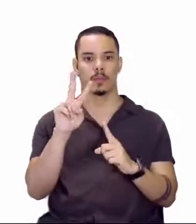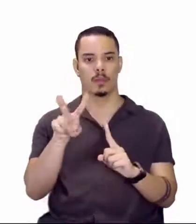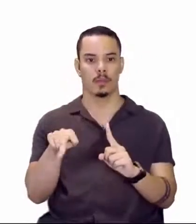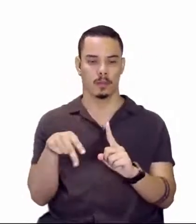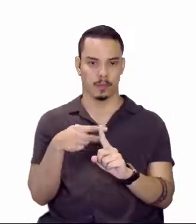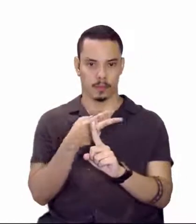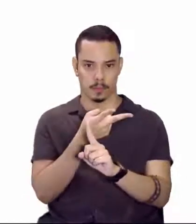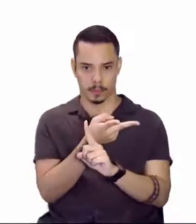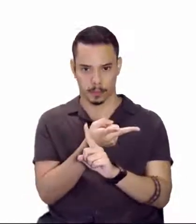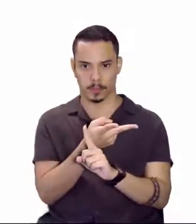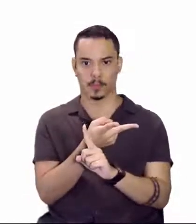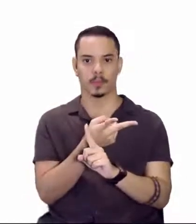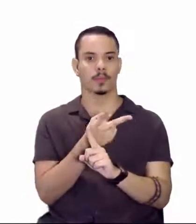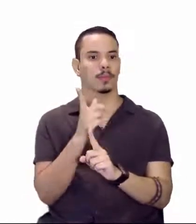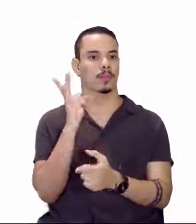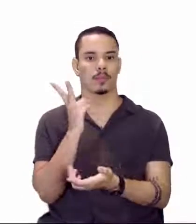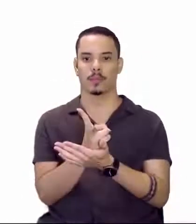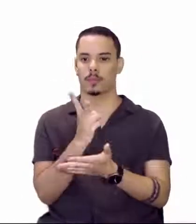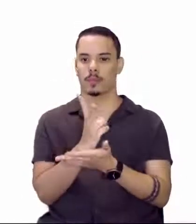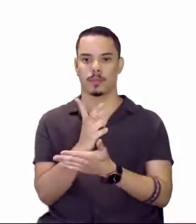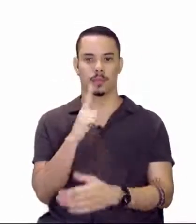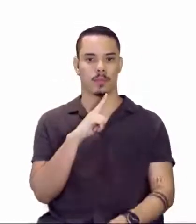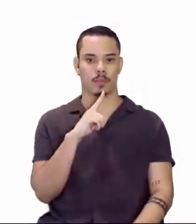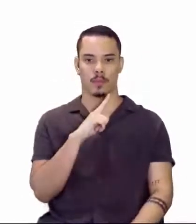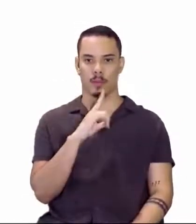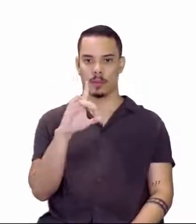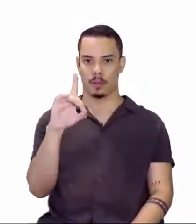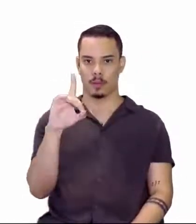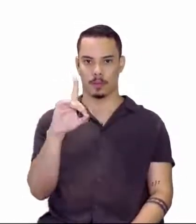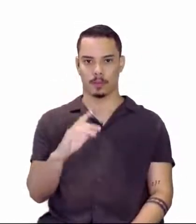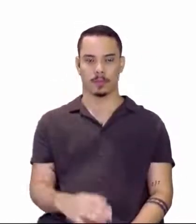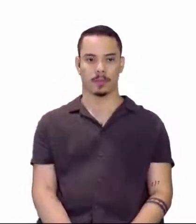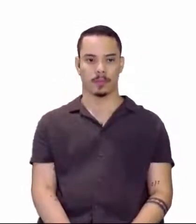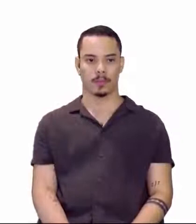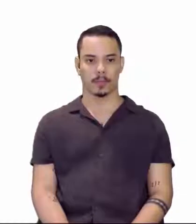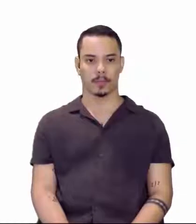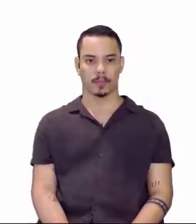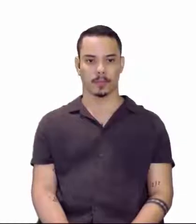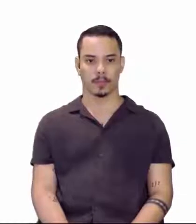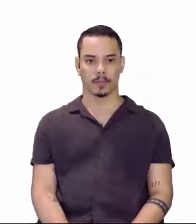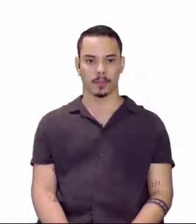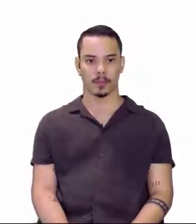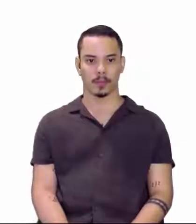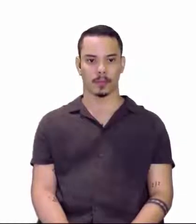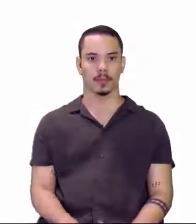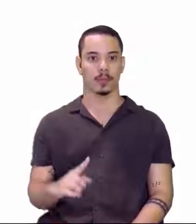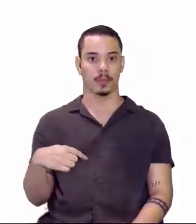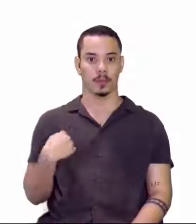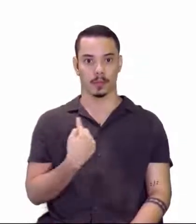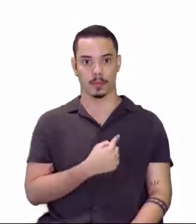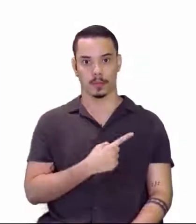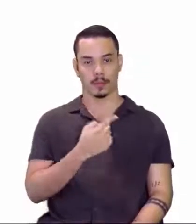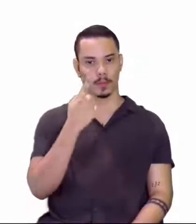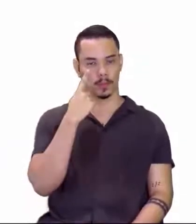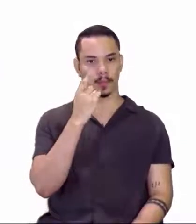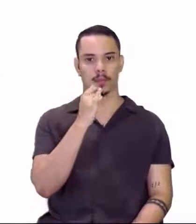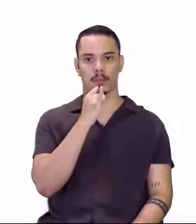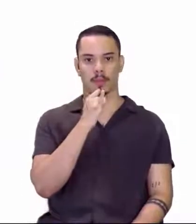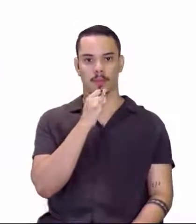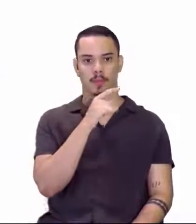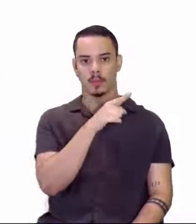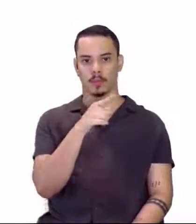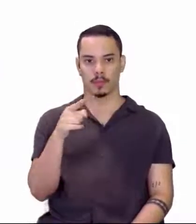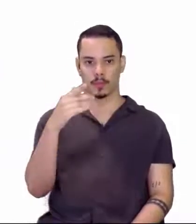externa, eles terminam no subnível D. E assim vamos verificar um exemplo para você comprovar.